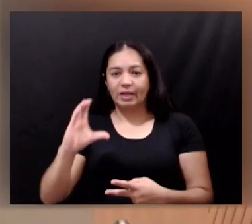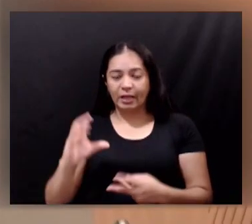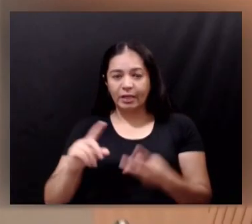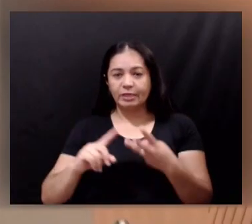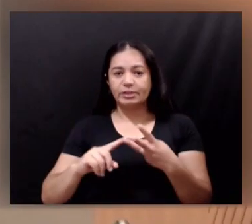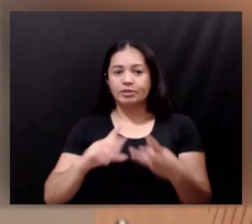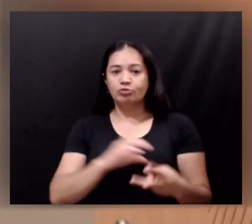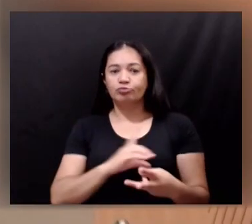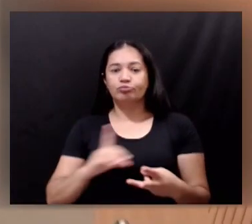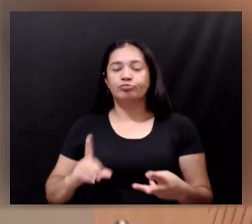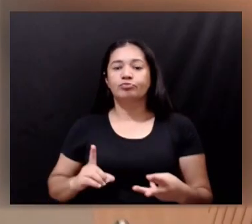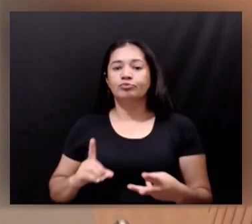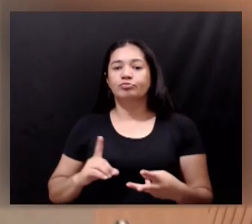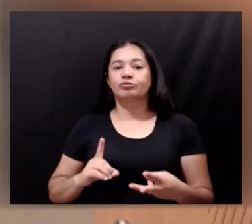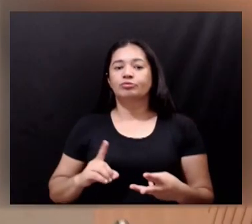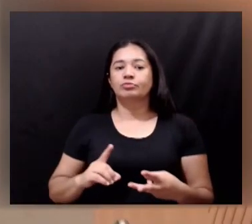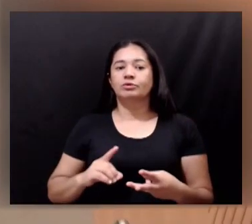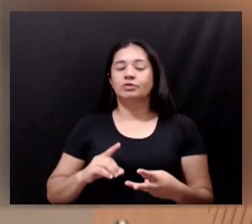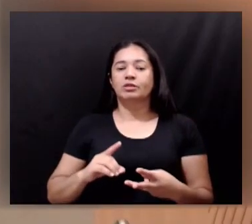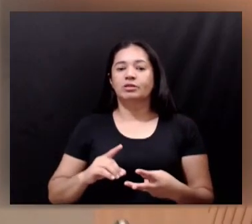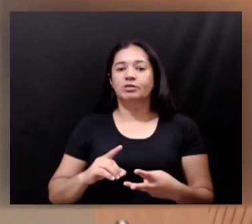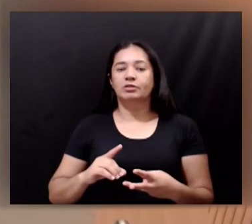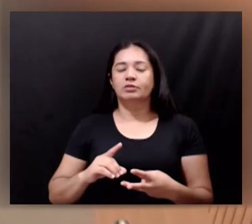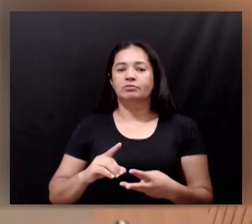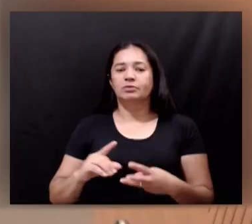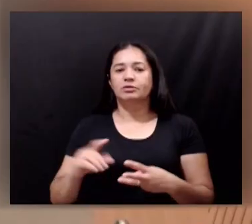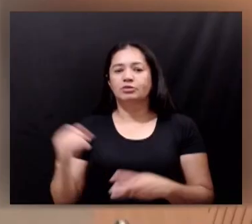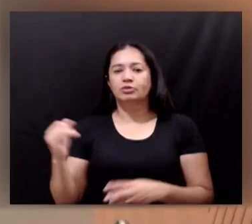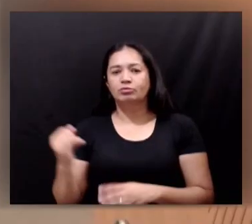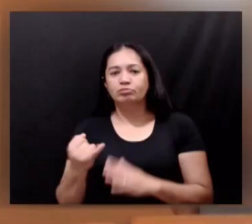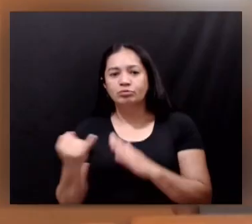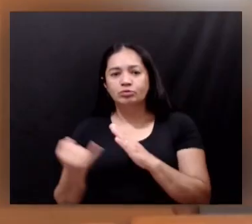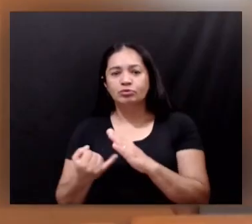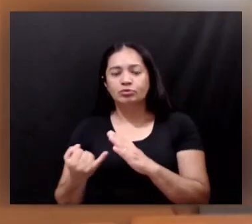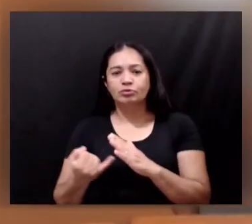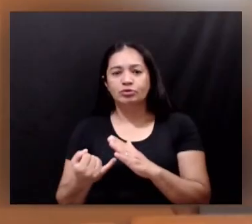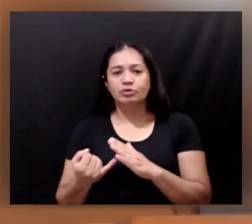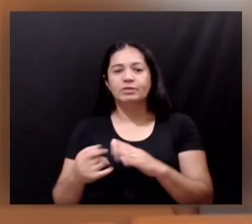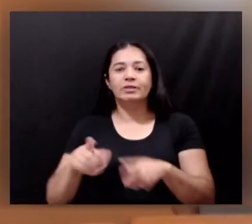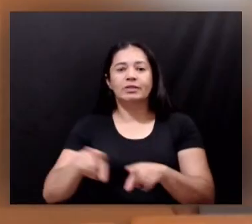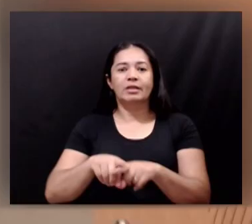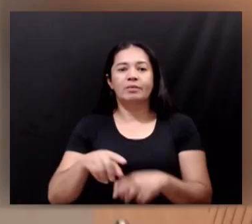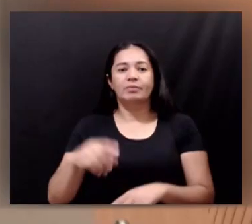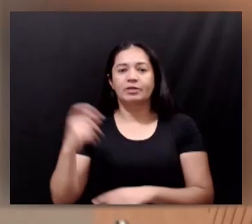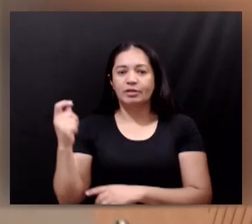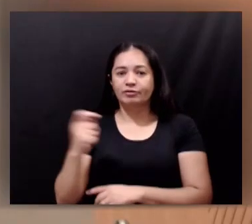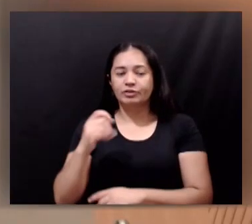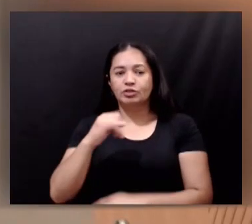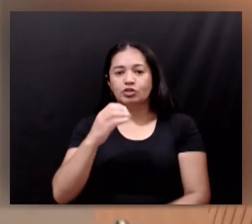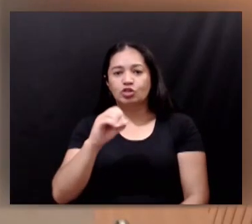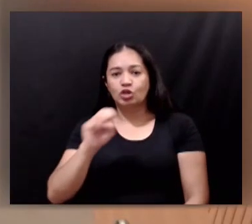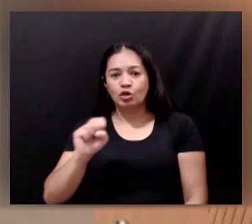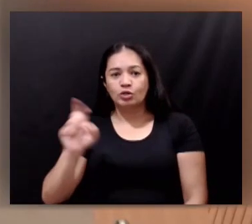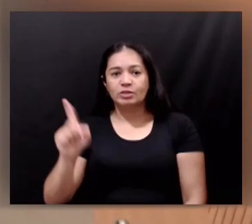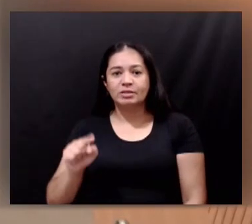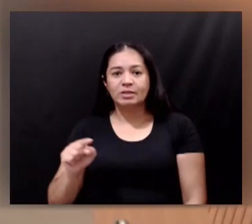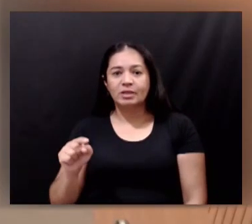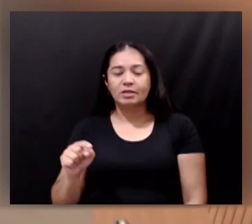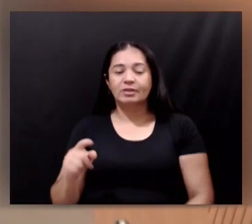de Previdência Social do município de Campinas e do presidente da Fundação José Pedro de Oliveira. Na reunião,